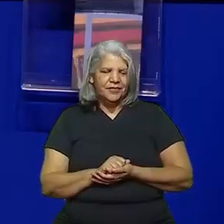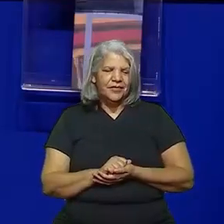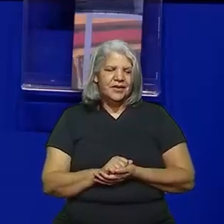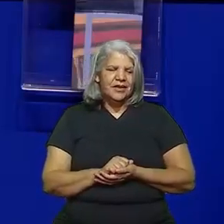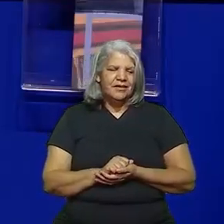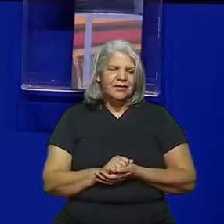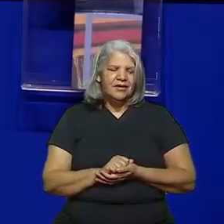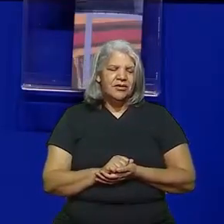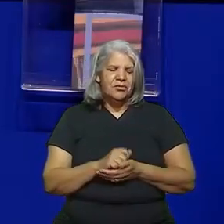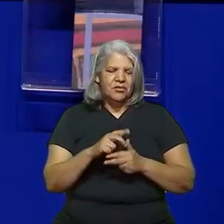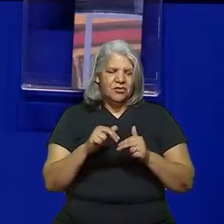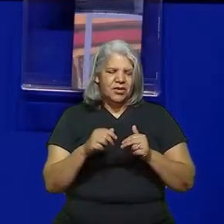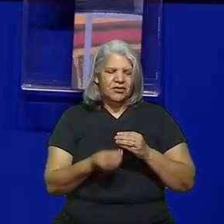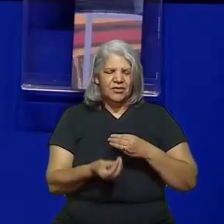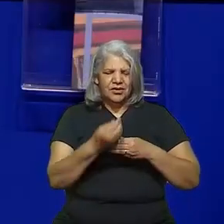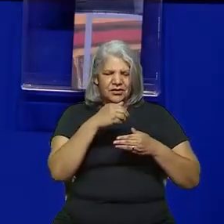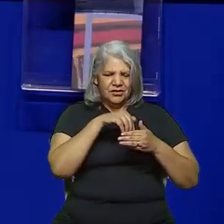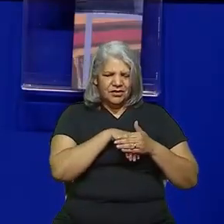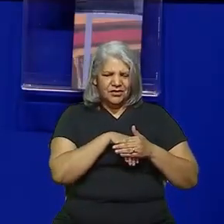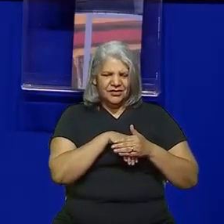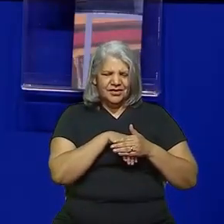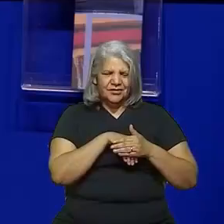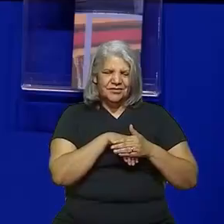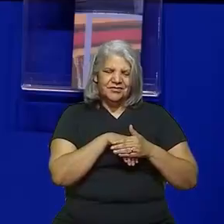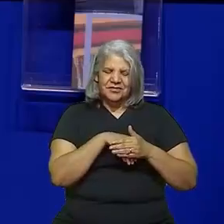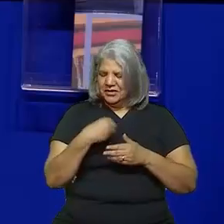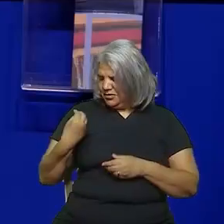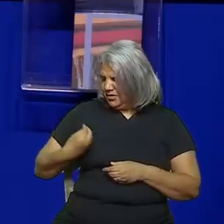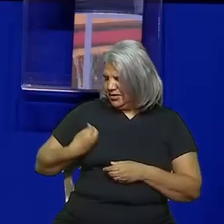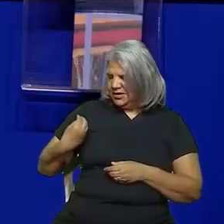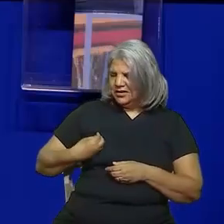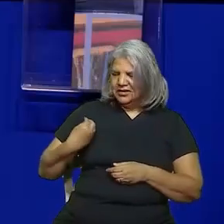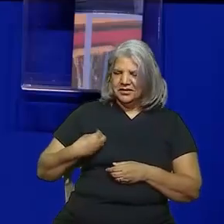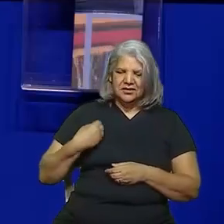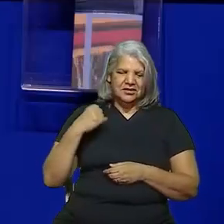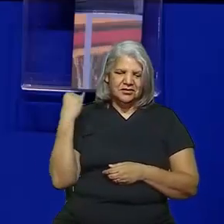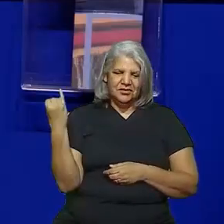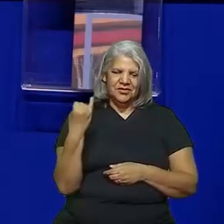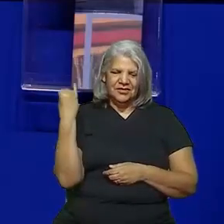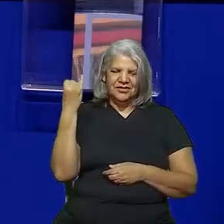uma coisa para você guardar tudo que é importante na sua vida, sabe?